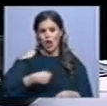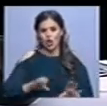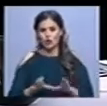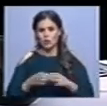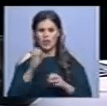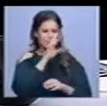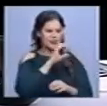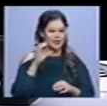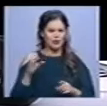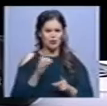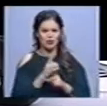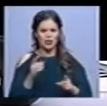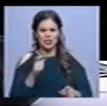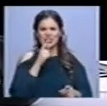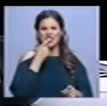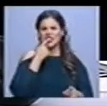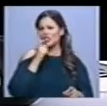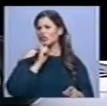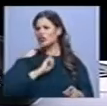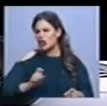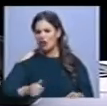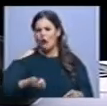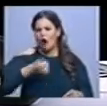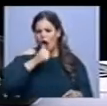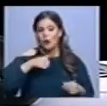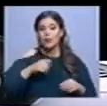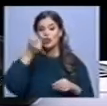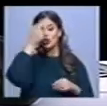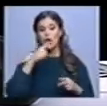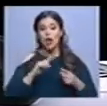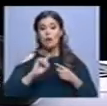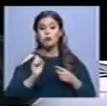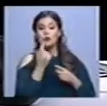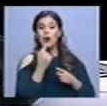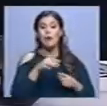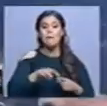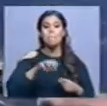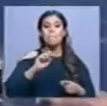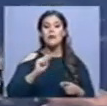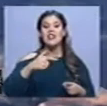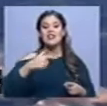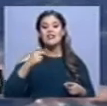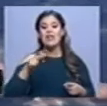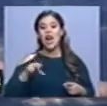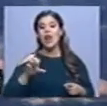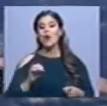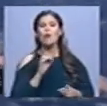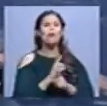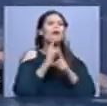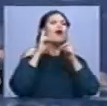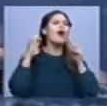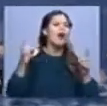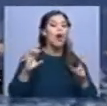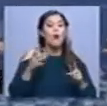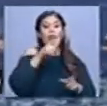científica, seja com gelo, com água, seja, neste caso, a primeira história, com metano. E porquê metano? Quando os